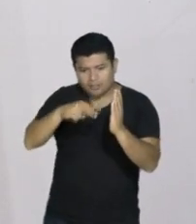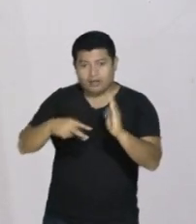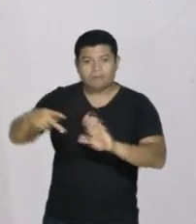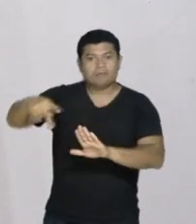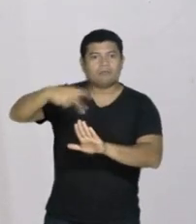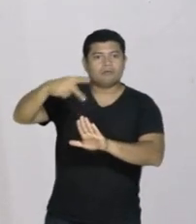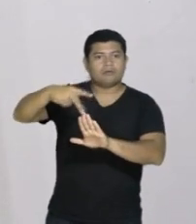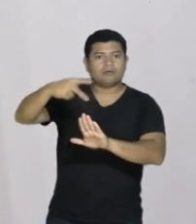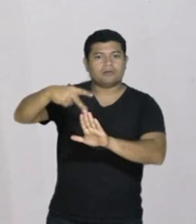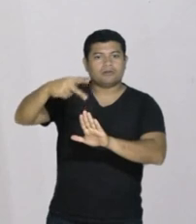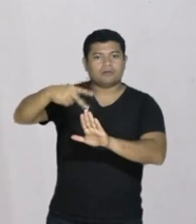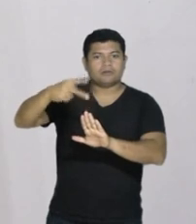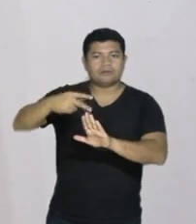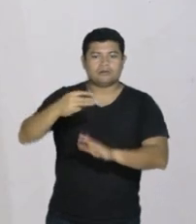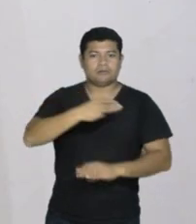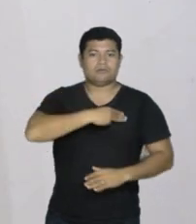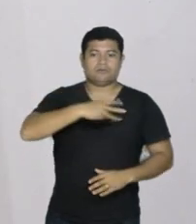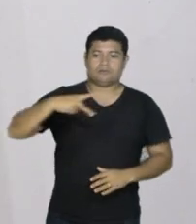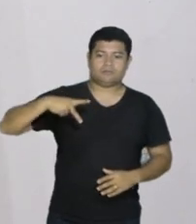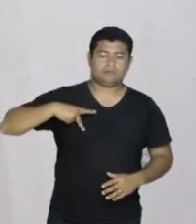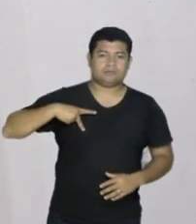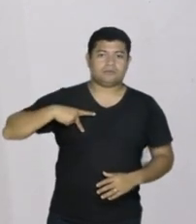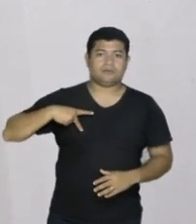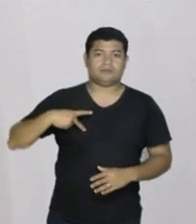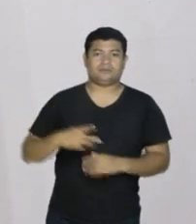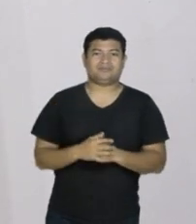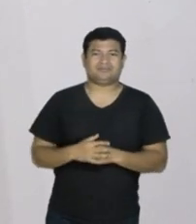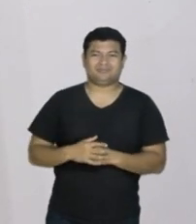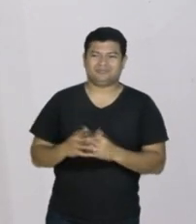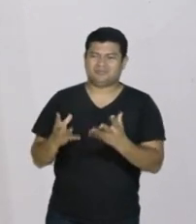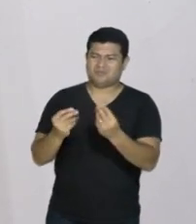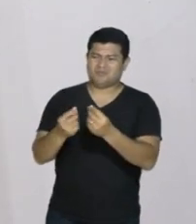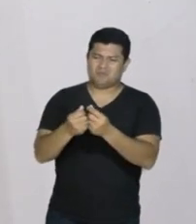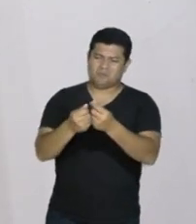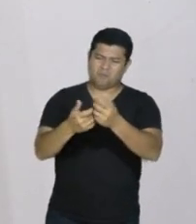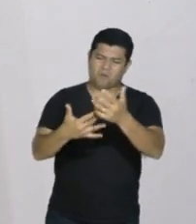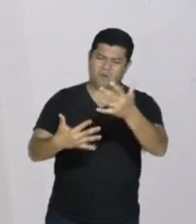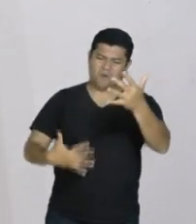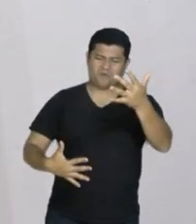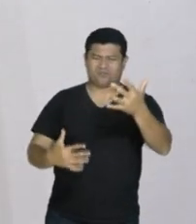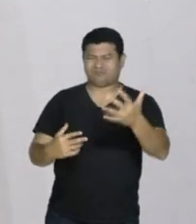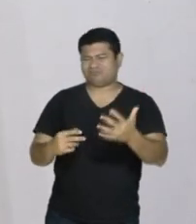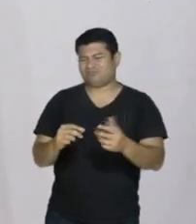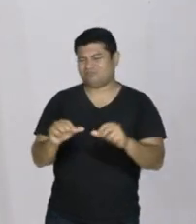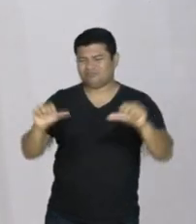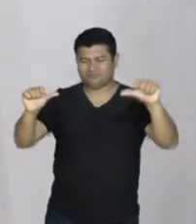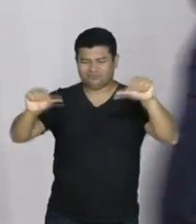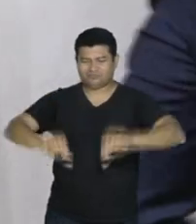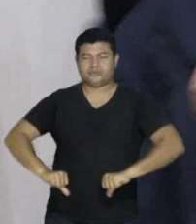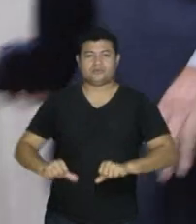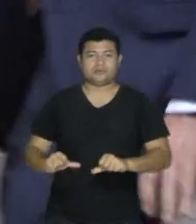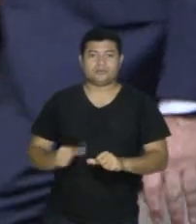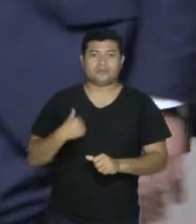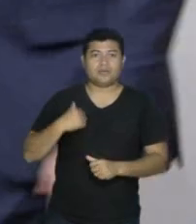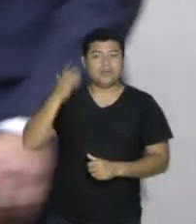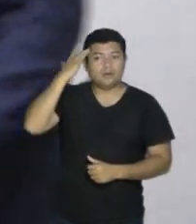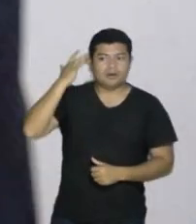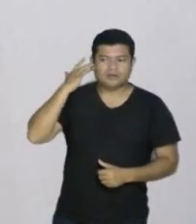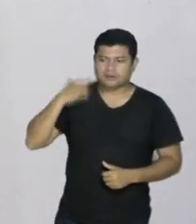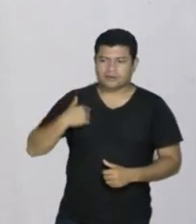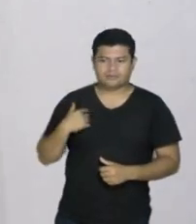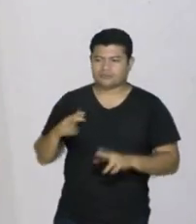do Ministério da Saúde tanta bagaciça escrito nela eu achei que esse dia não ia chegar